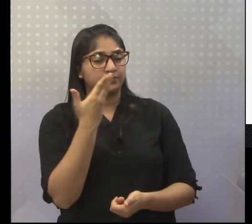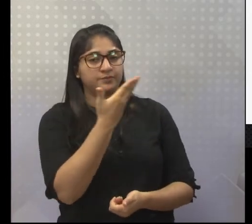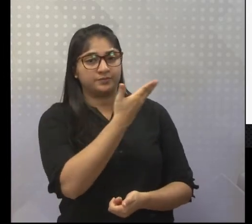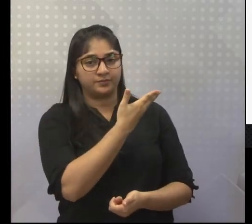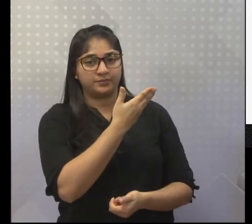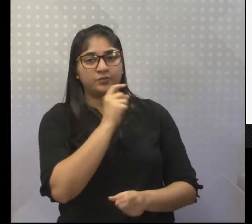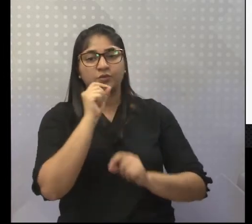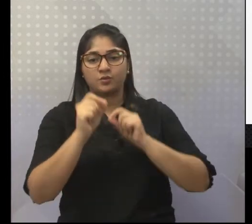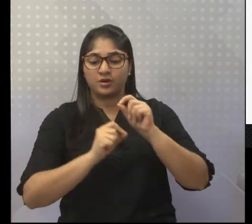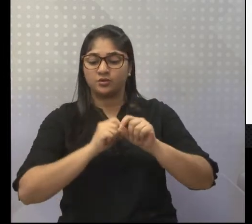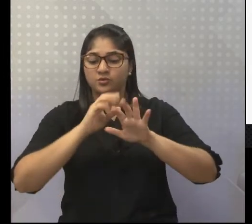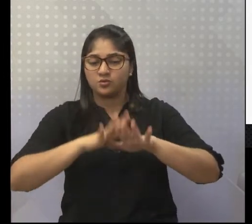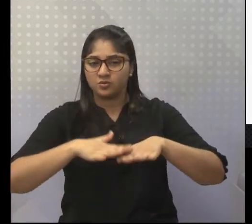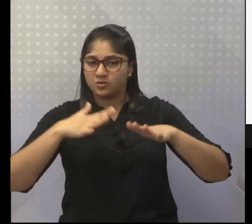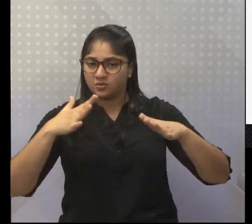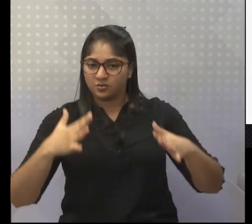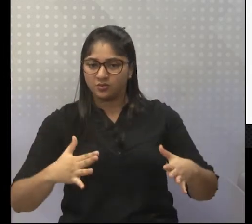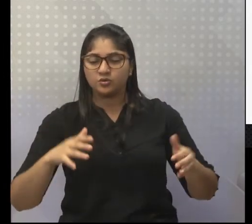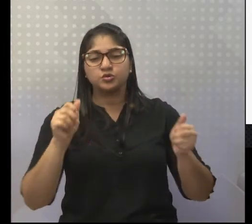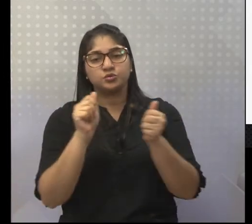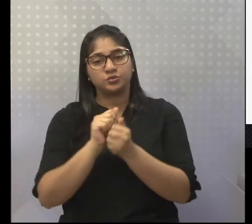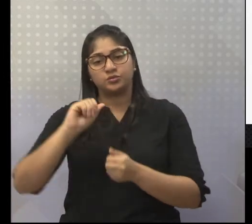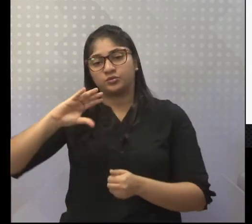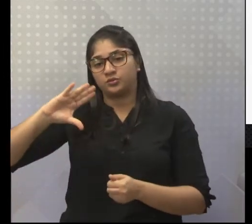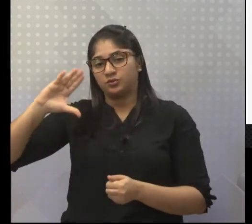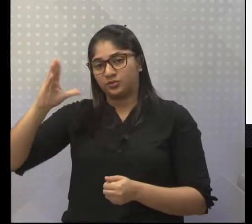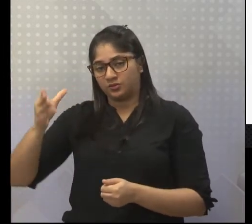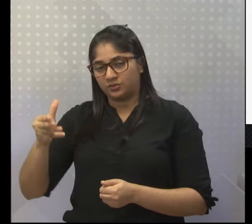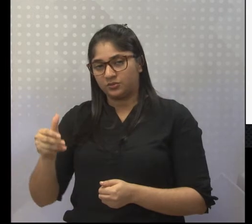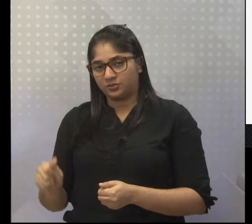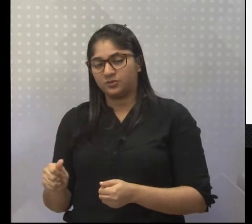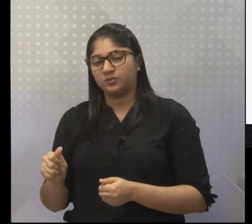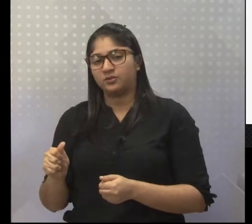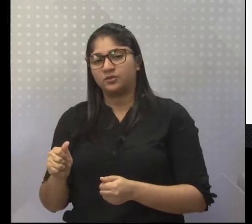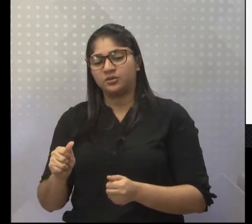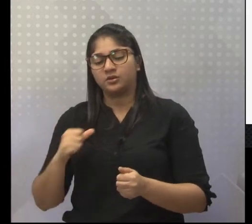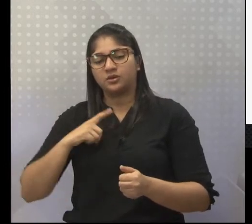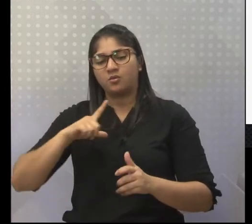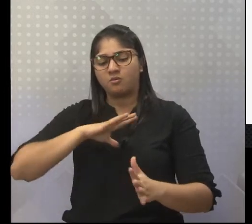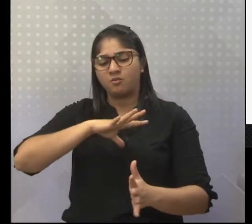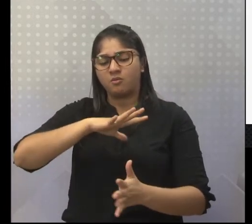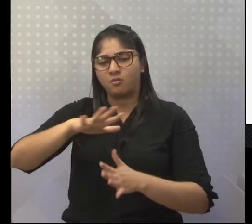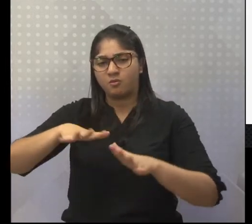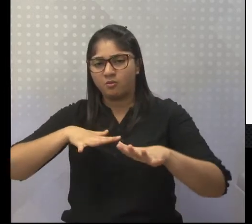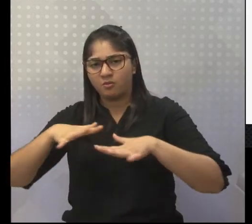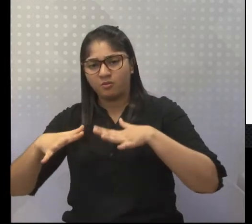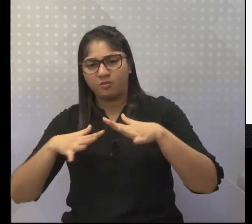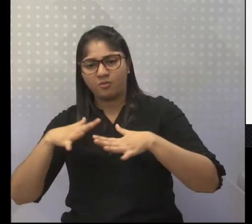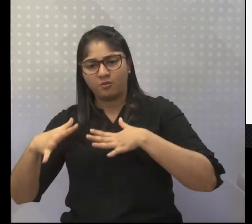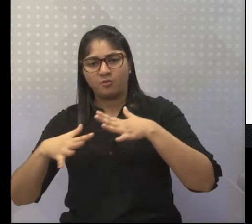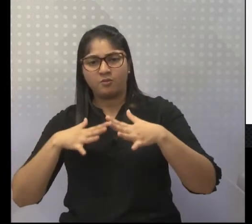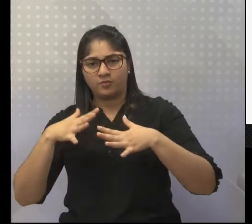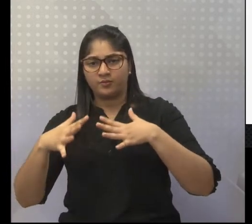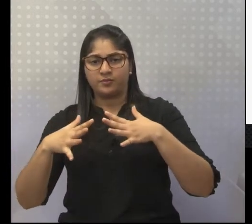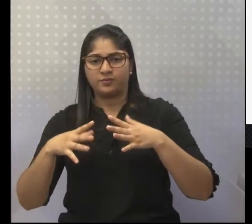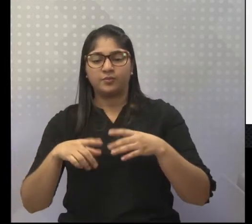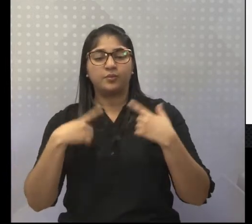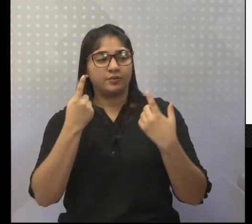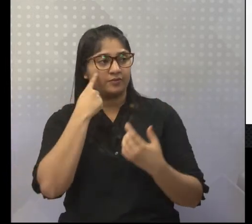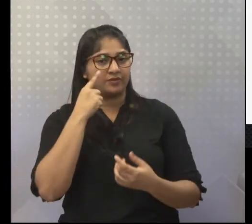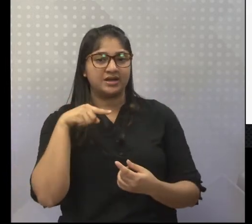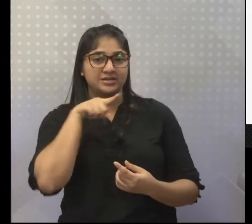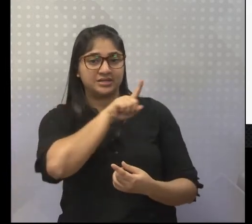ver a placa do pacífico é uma das maiores junto com africana e aí essa movimentação a koi no simbolismo aí